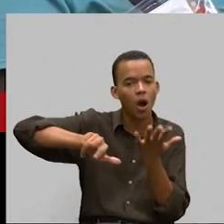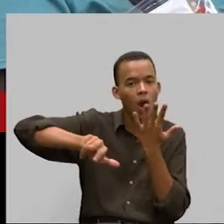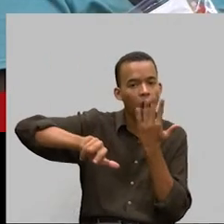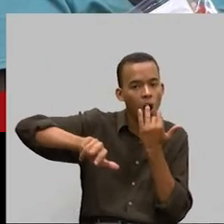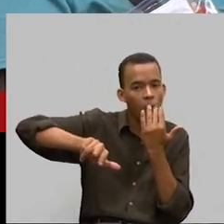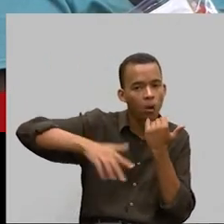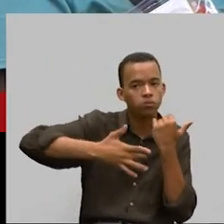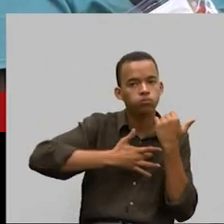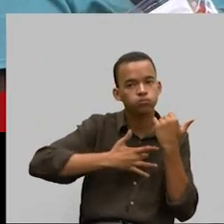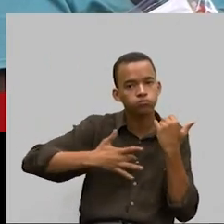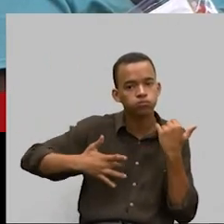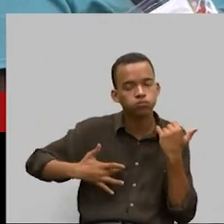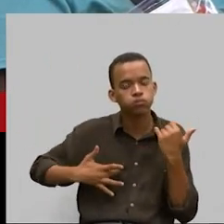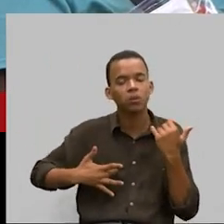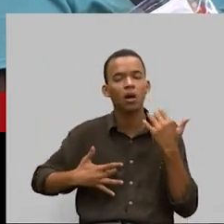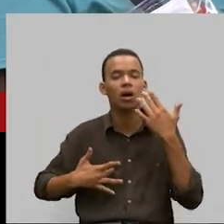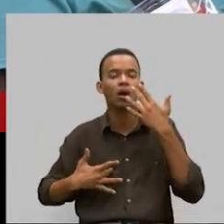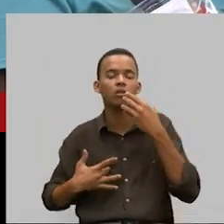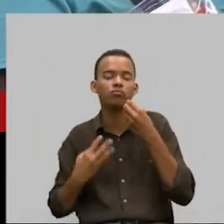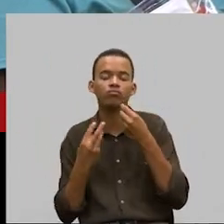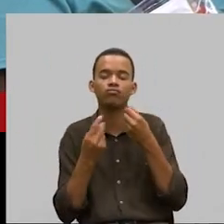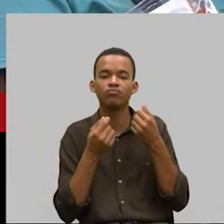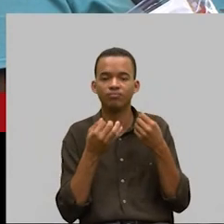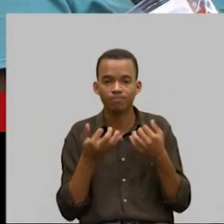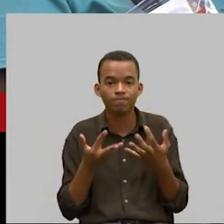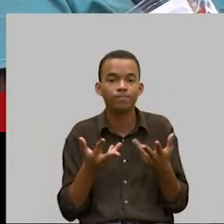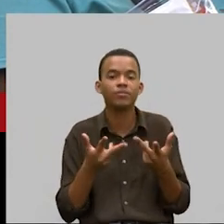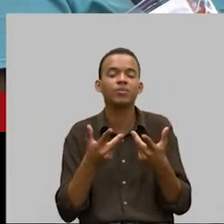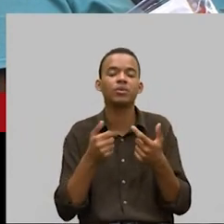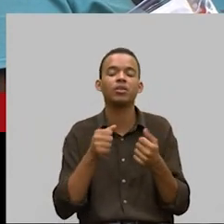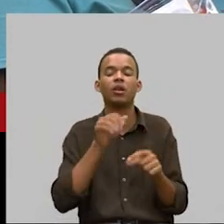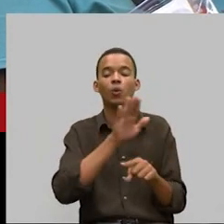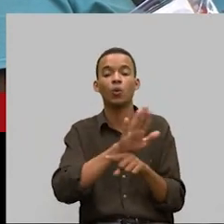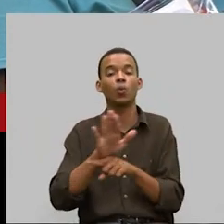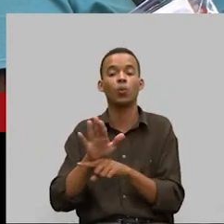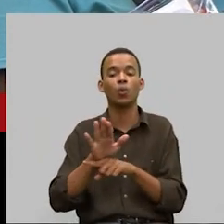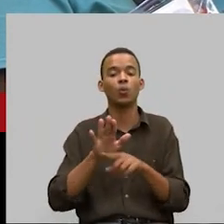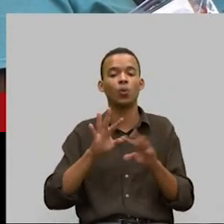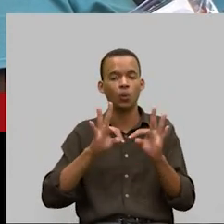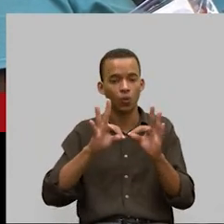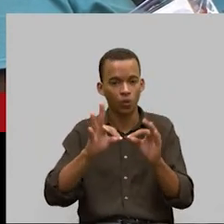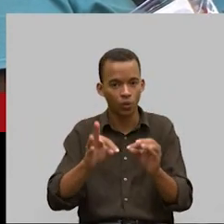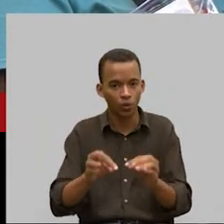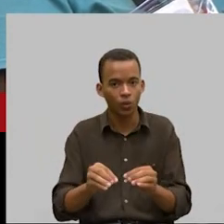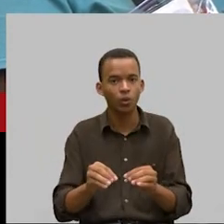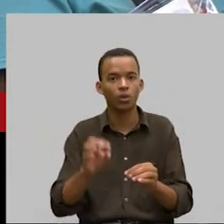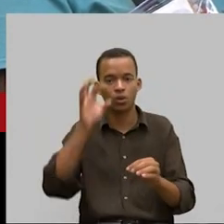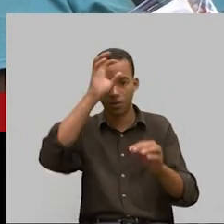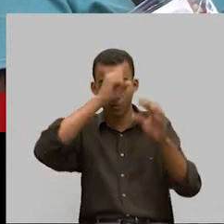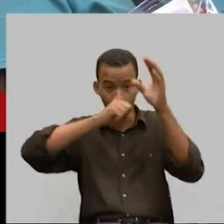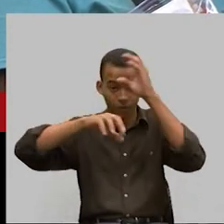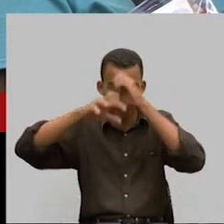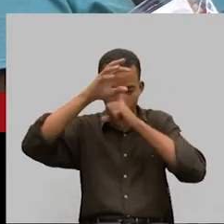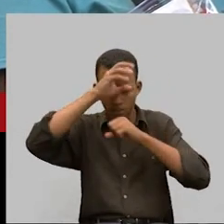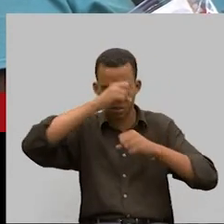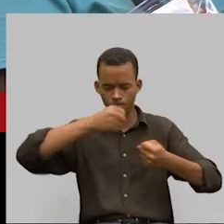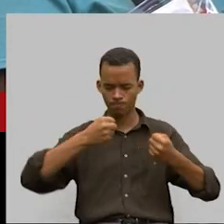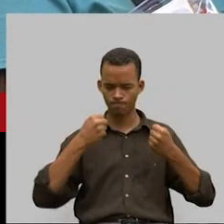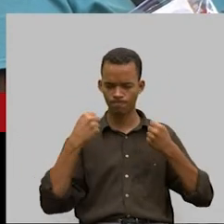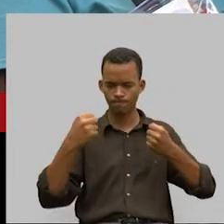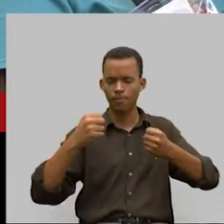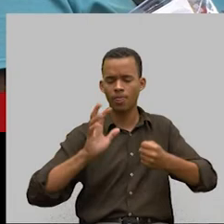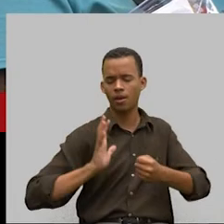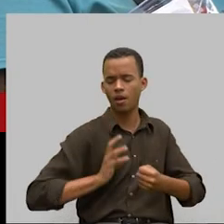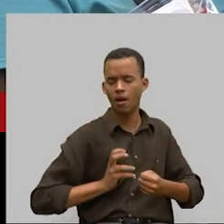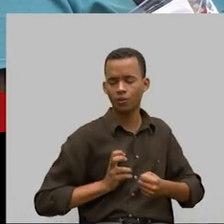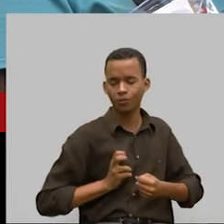qualidade de sabor para que nossos jovens e criança Aprenda com força e também com amor a agricultura é a chave